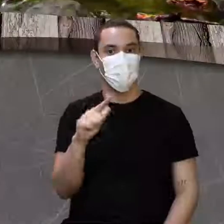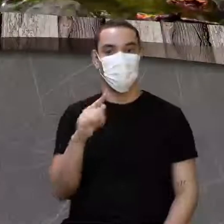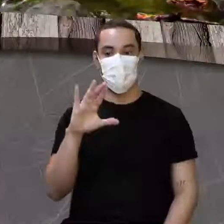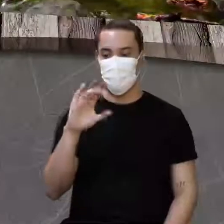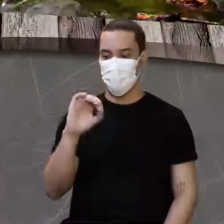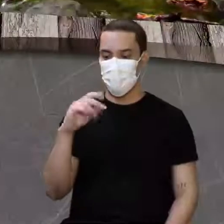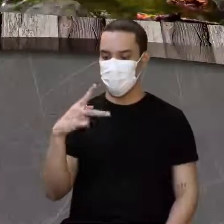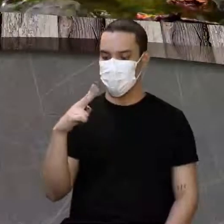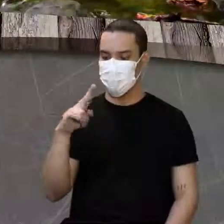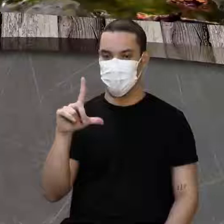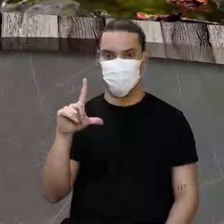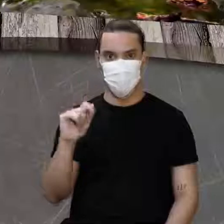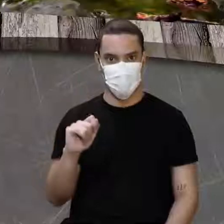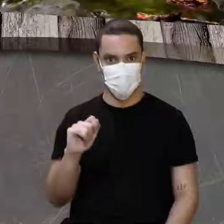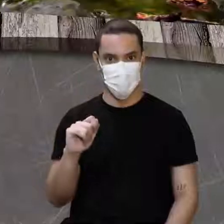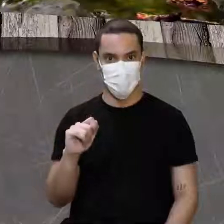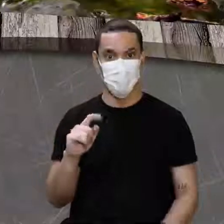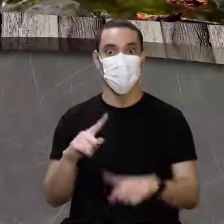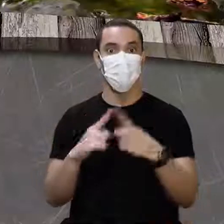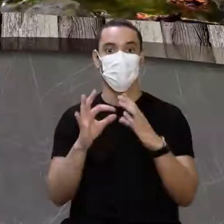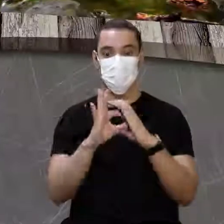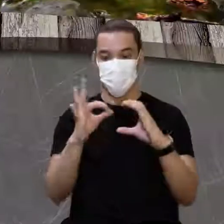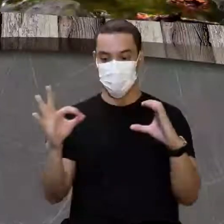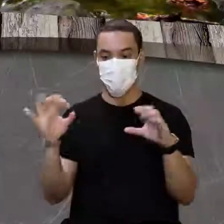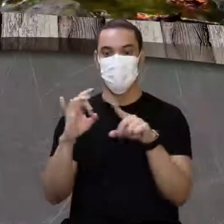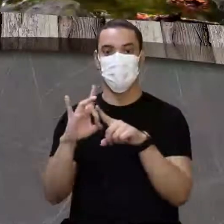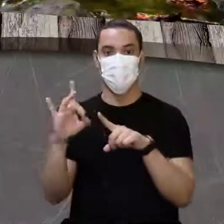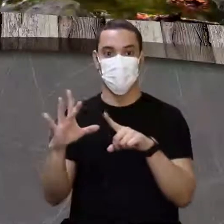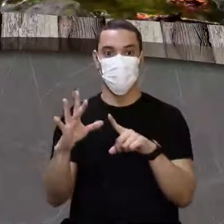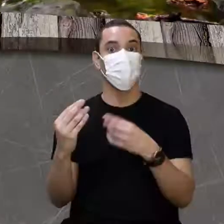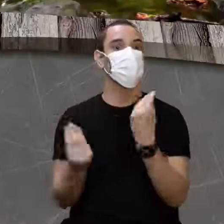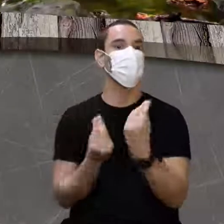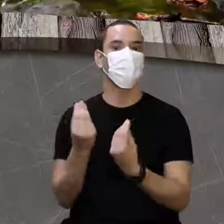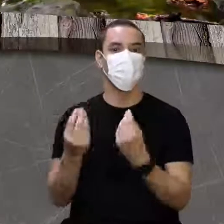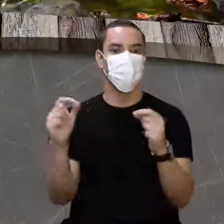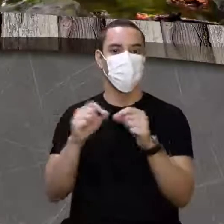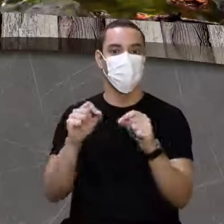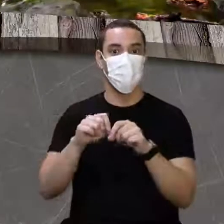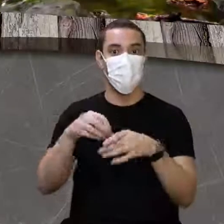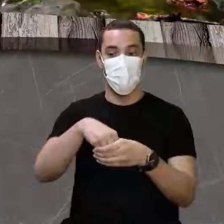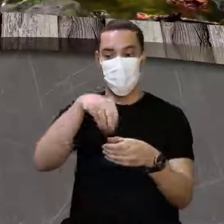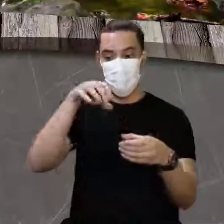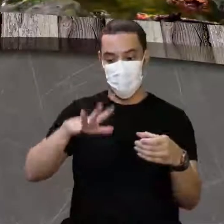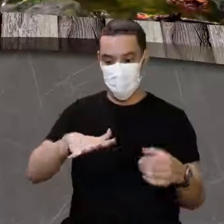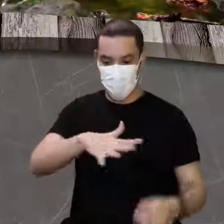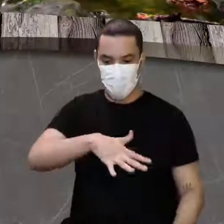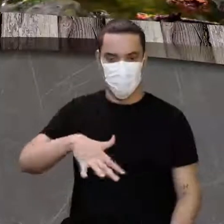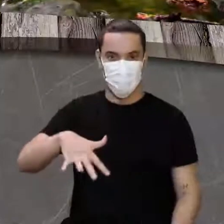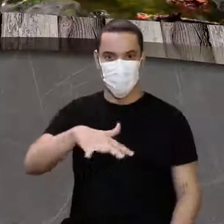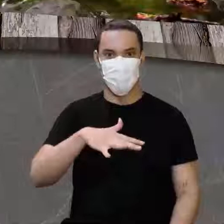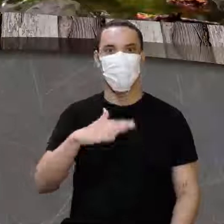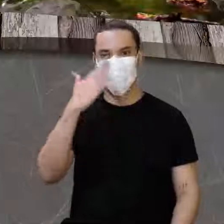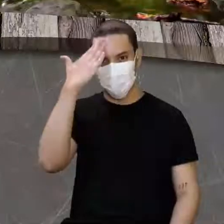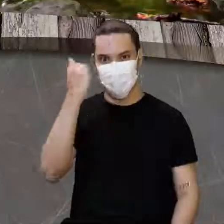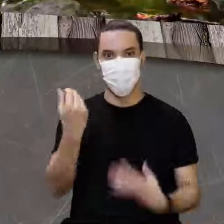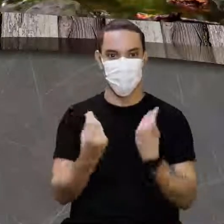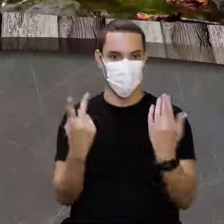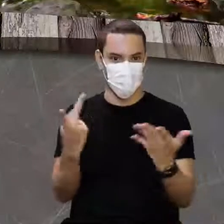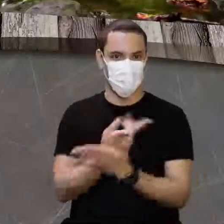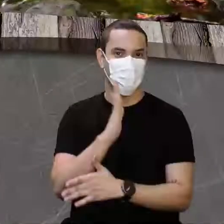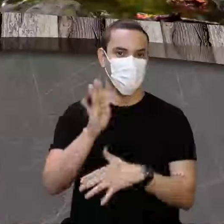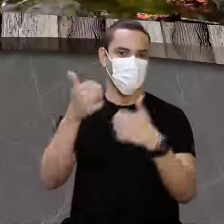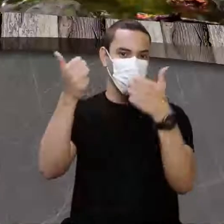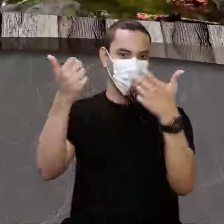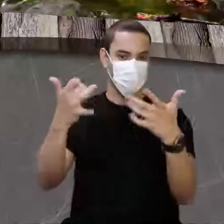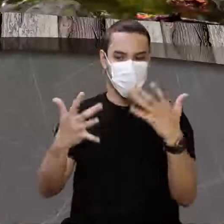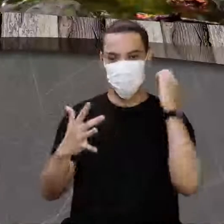cópula, tá? Mas os seus gametas são, né, colocados no ambiente externo, né? Fecundação externa, a gente sabe disso. Mas a gente sabe que